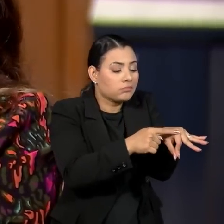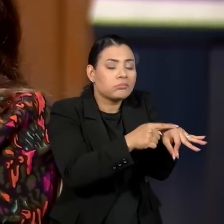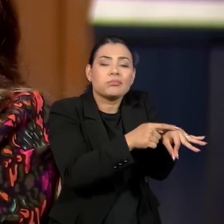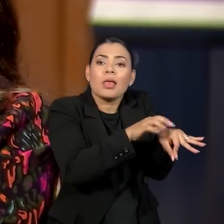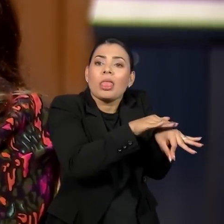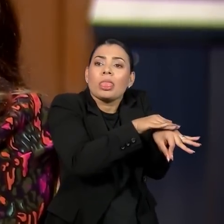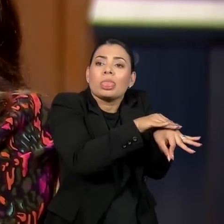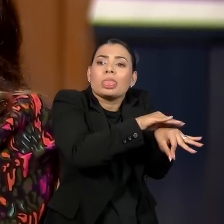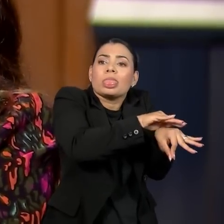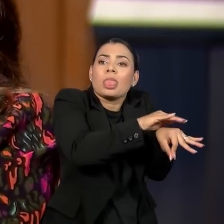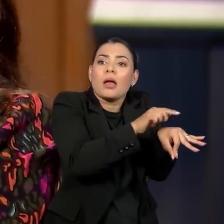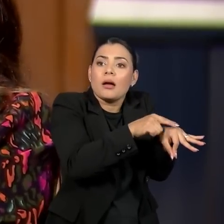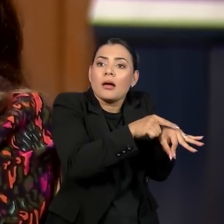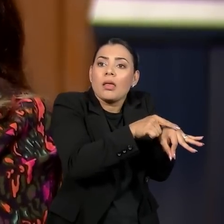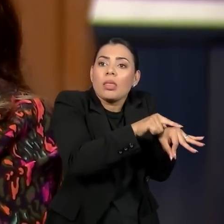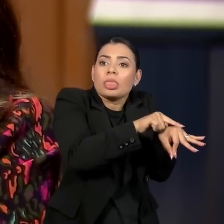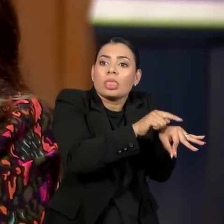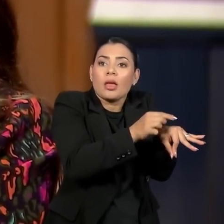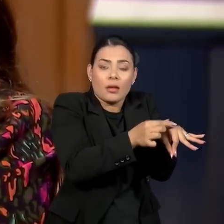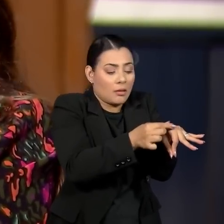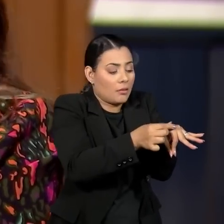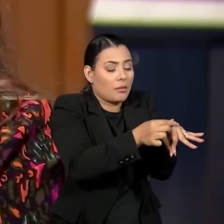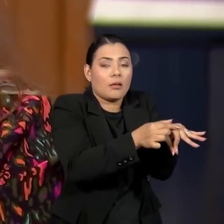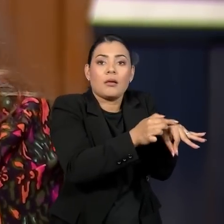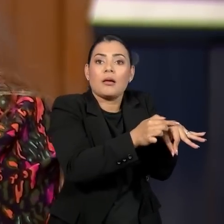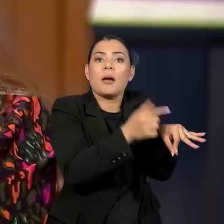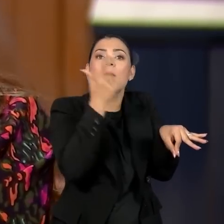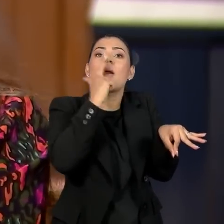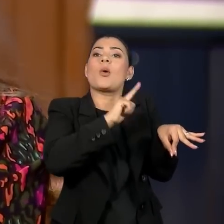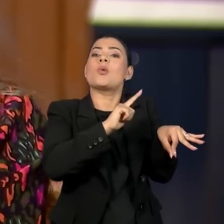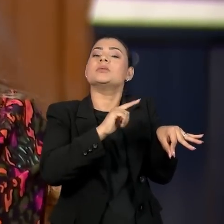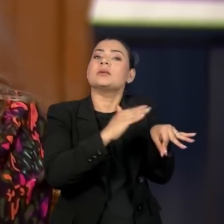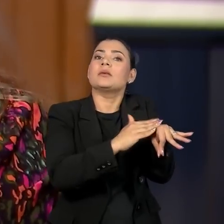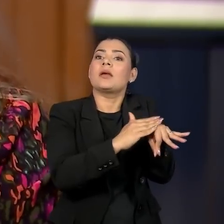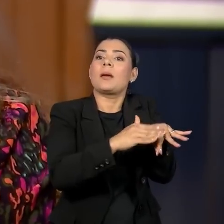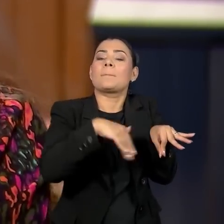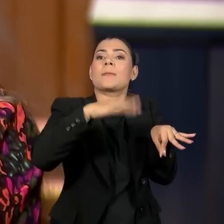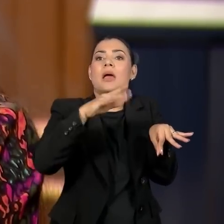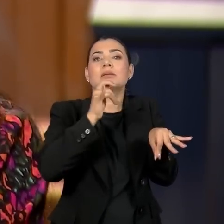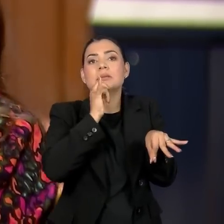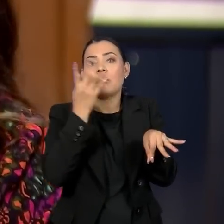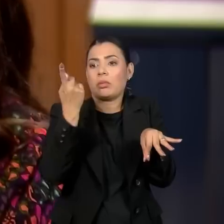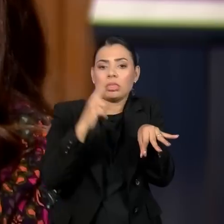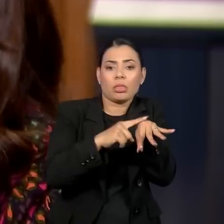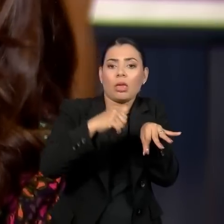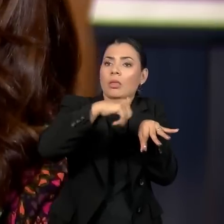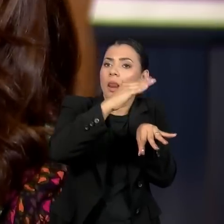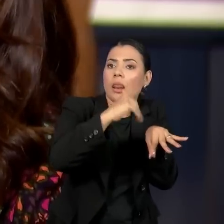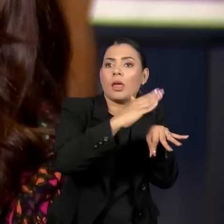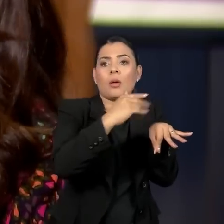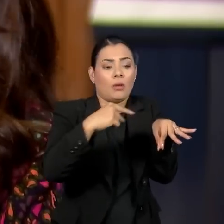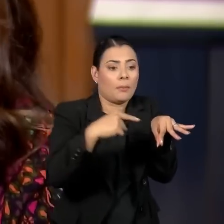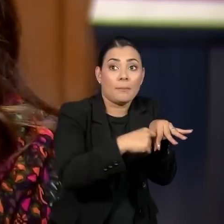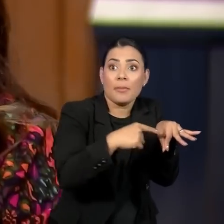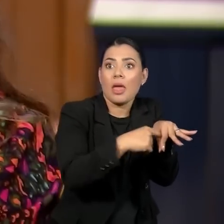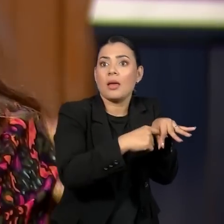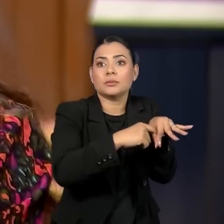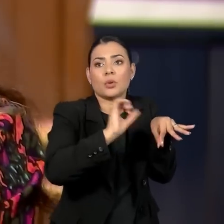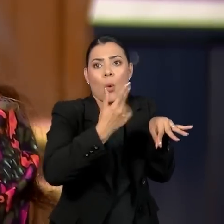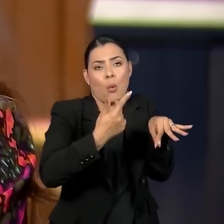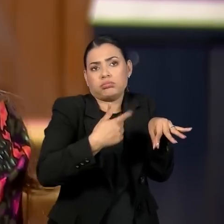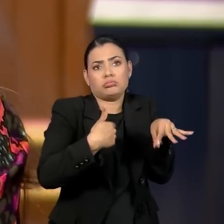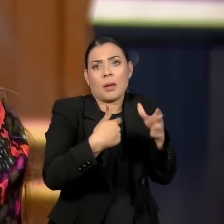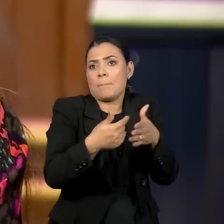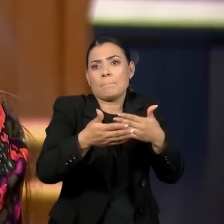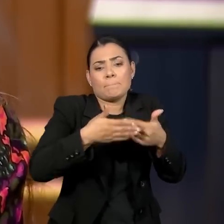essa mulher faça retraia essa pele para que a fricção de dedo, de língua, de pênis, de objetos